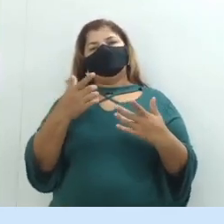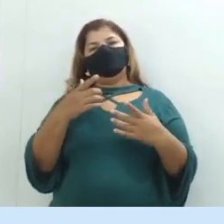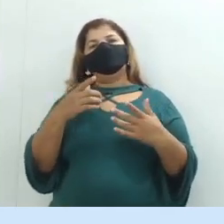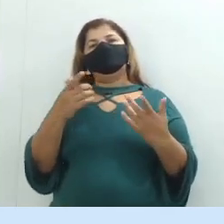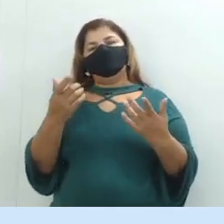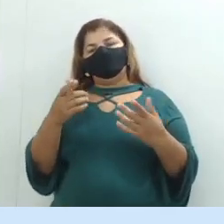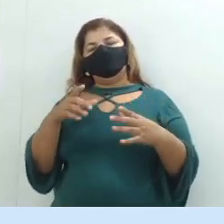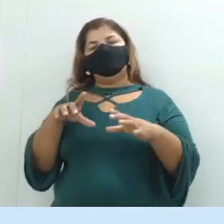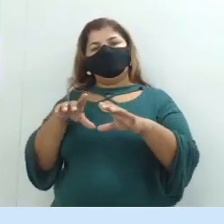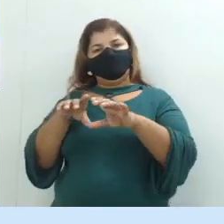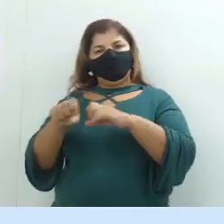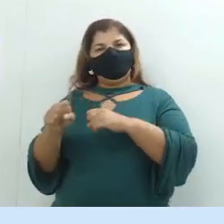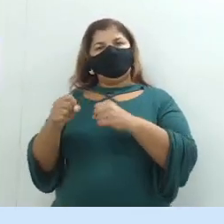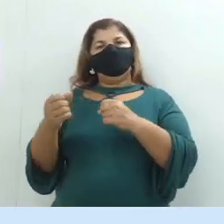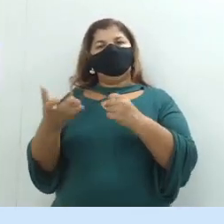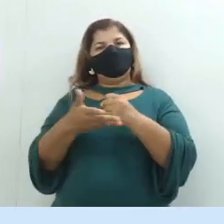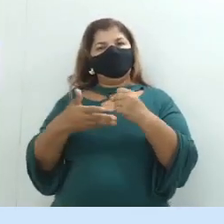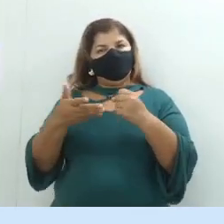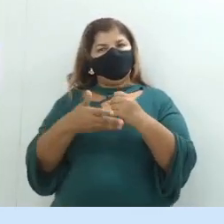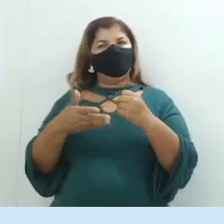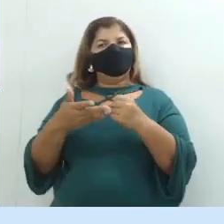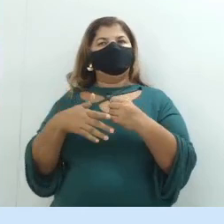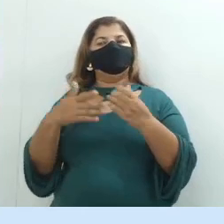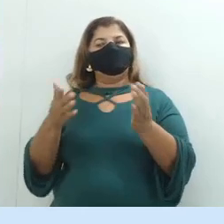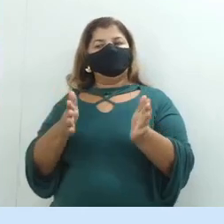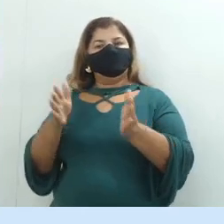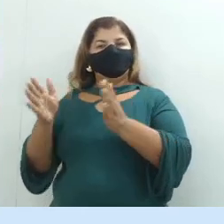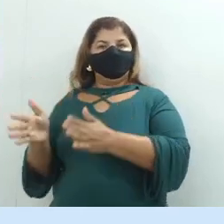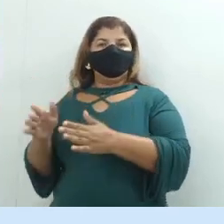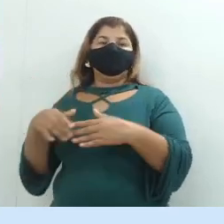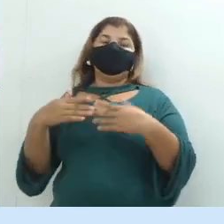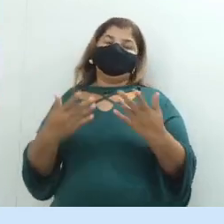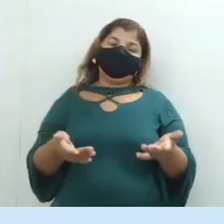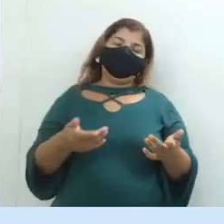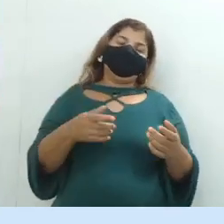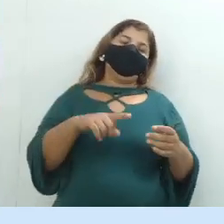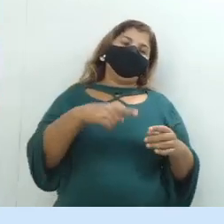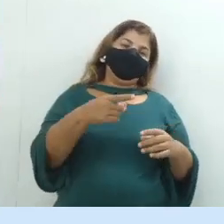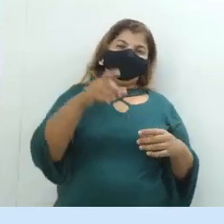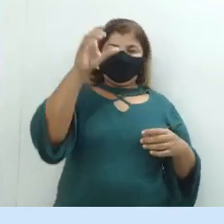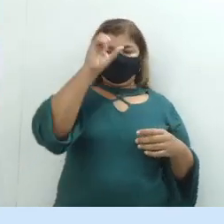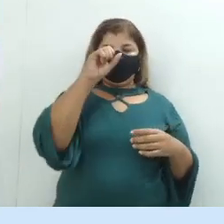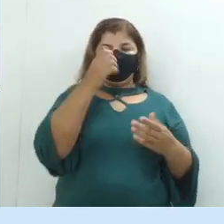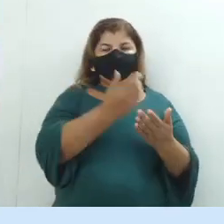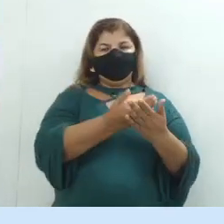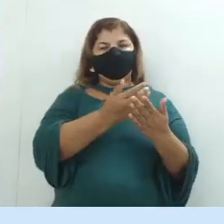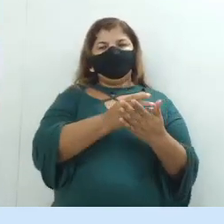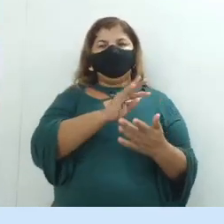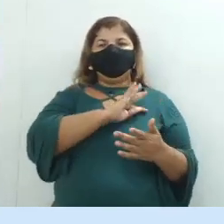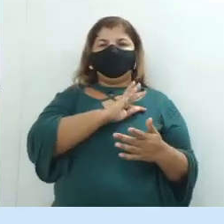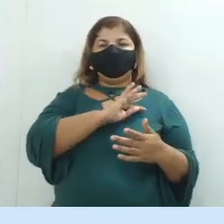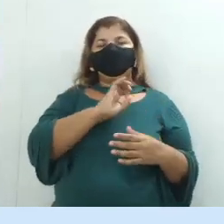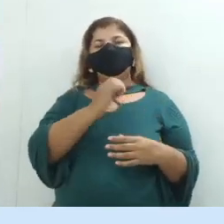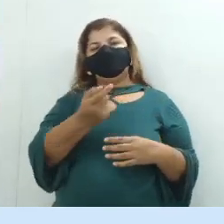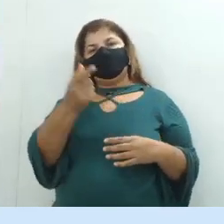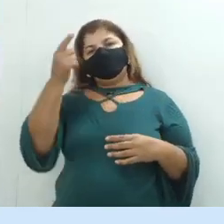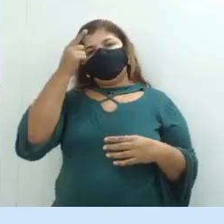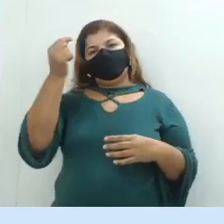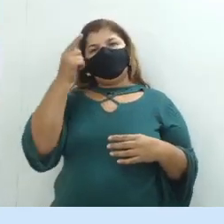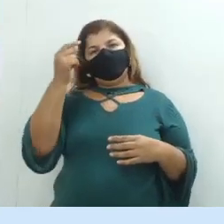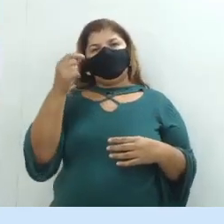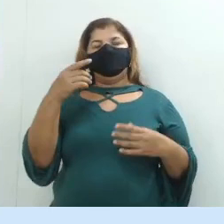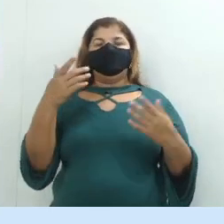brasileiras. Para ter uma formação a mais, aí a gente tem que ir ou para o técnico ou para o ensino superior. Em ambas opções,